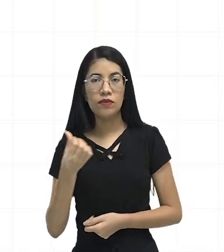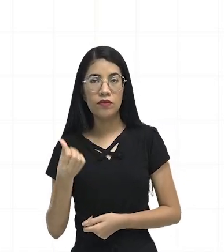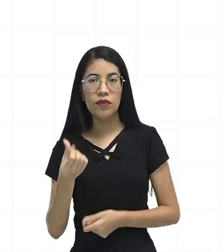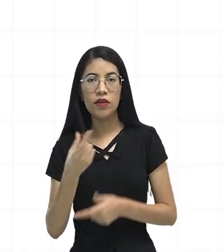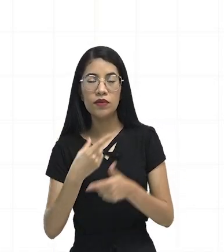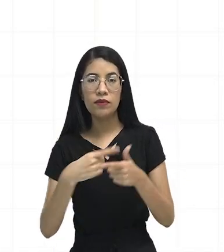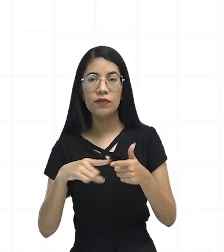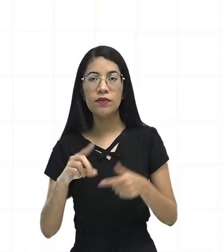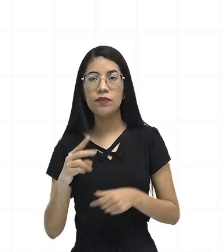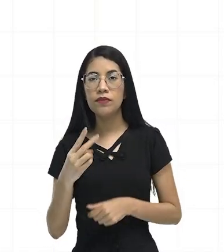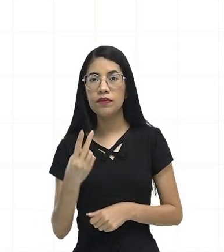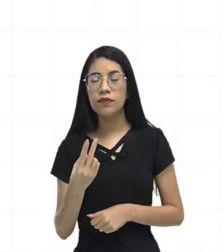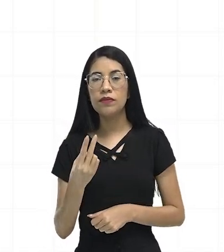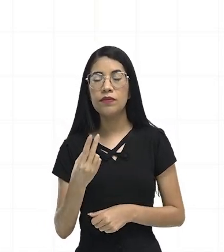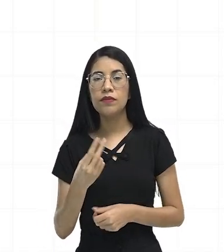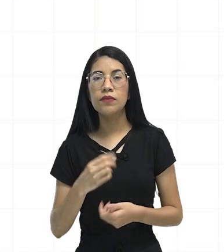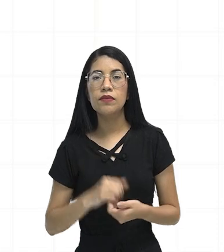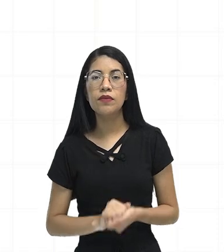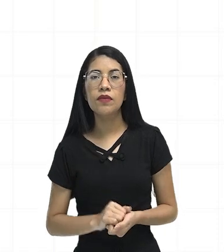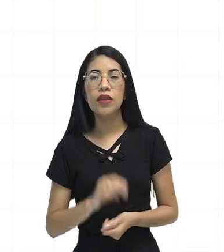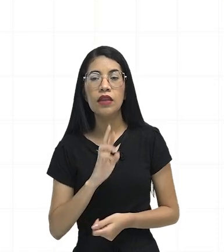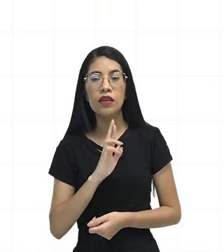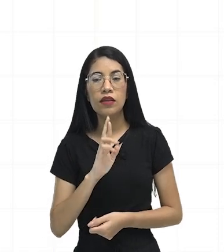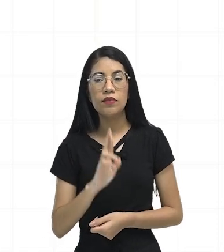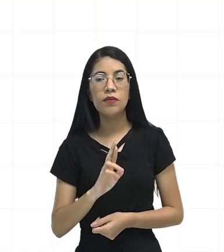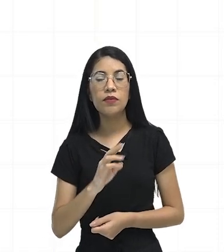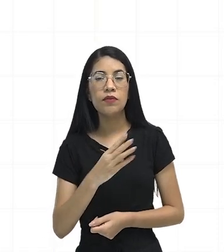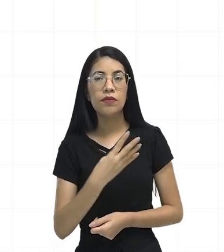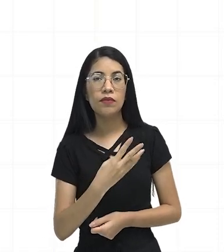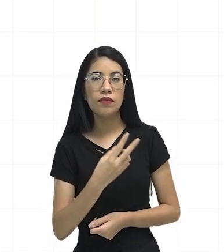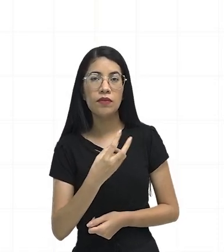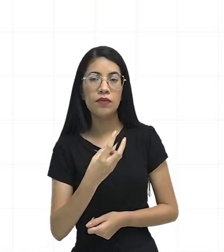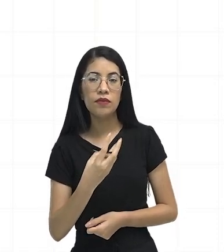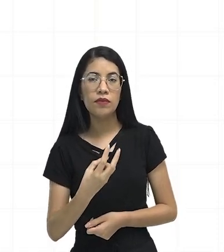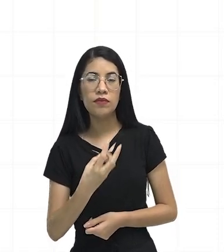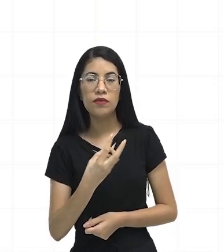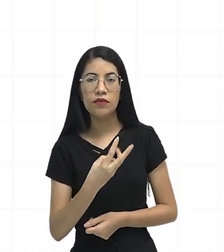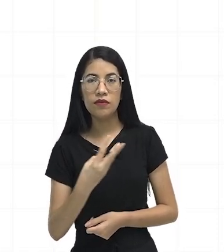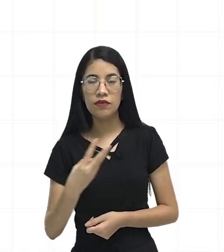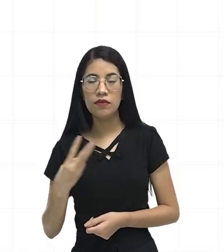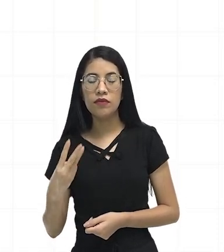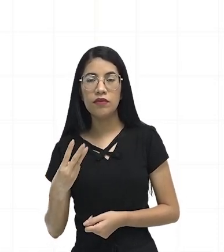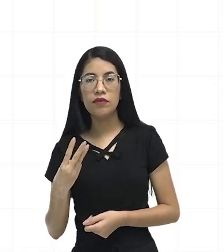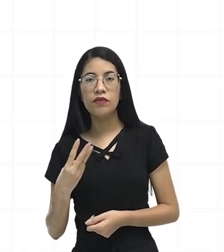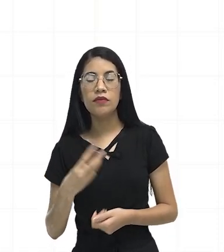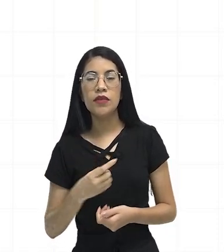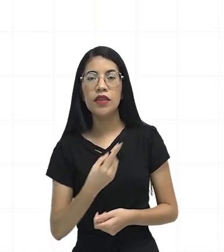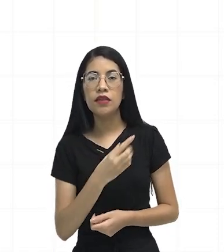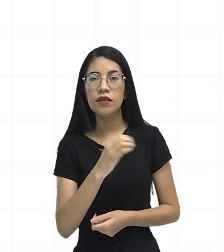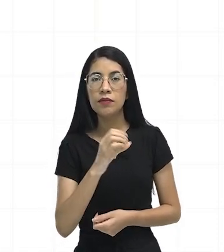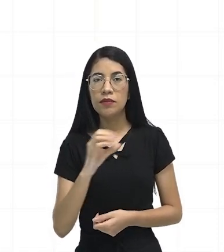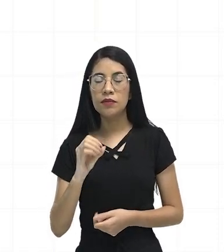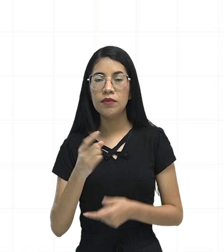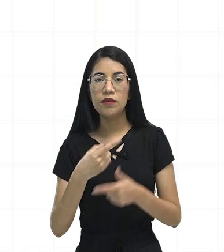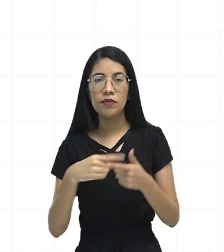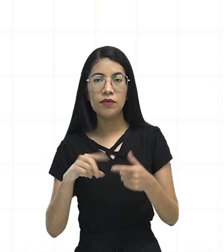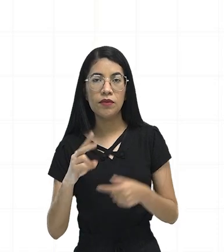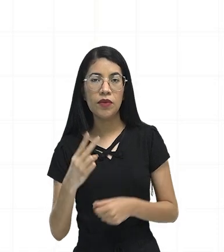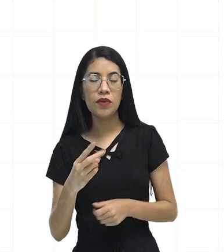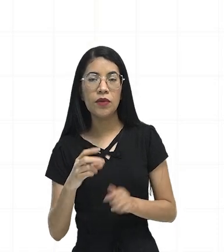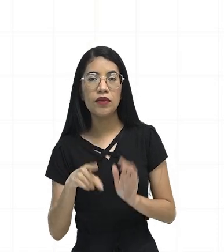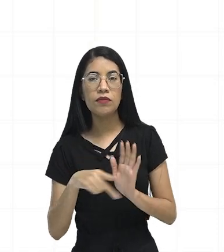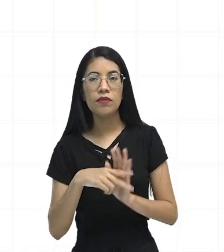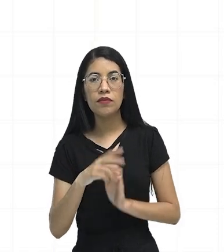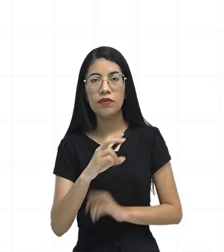8.466 dividido para 2 vai restar 4.233. E 1000 dividido para 2 é igual a 500.